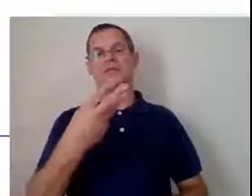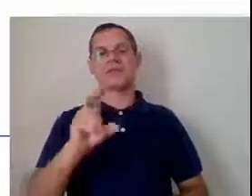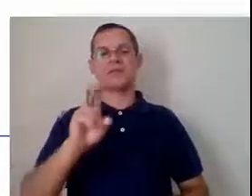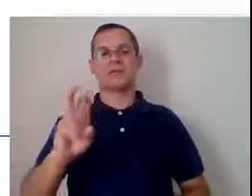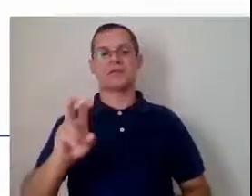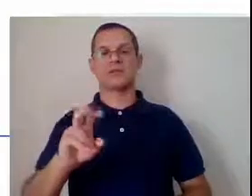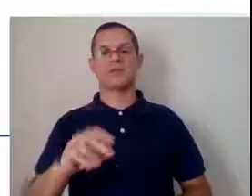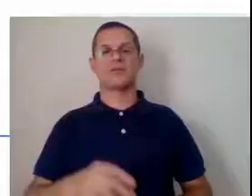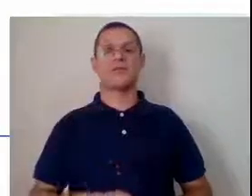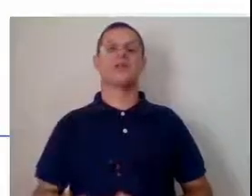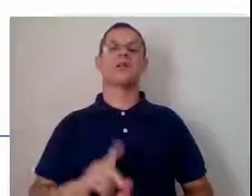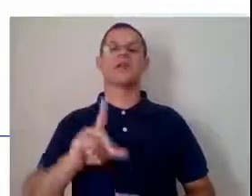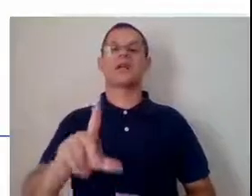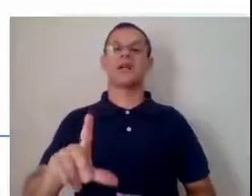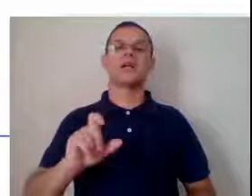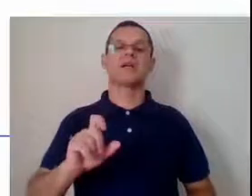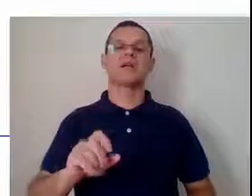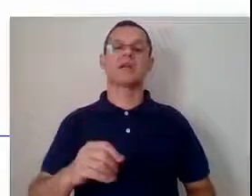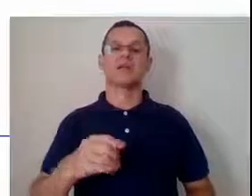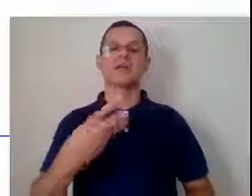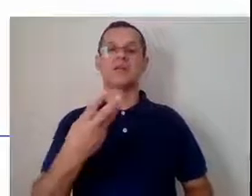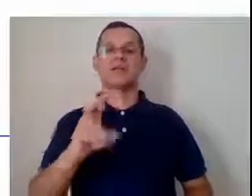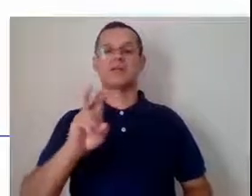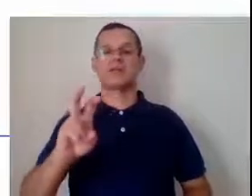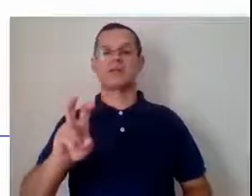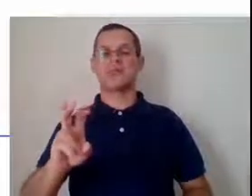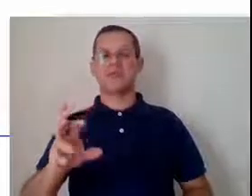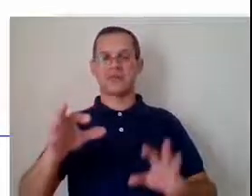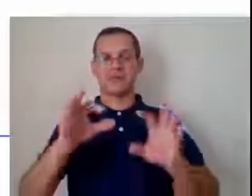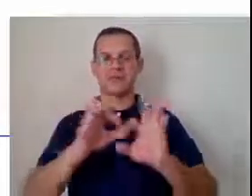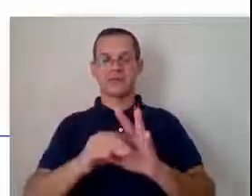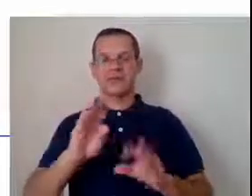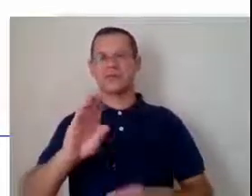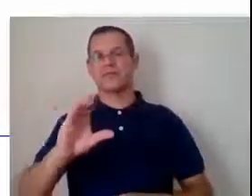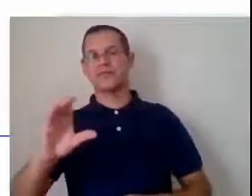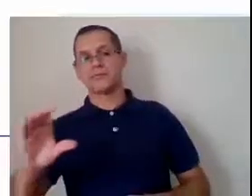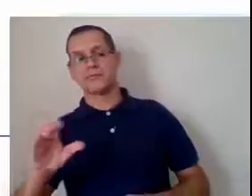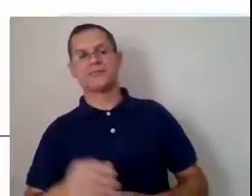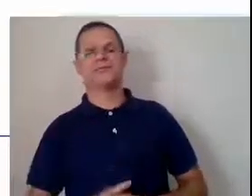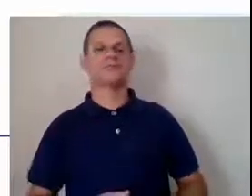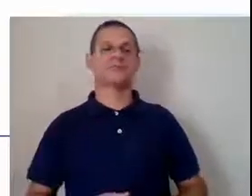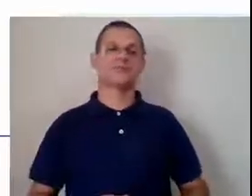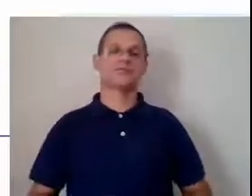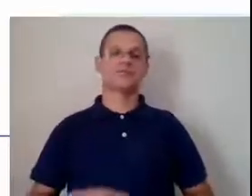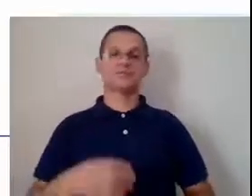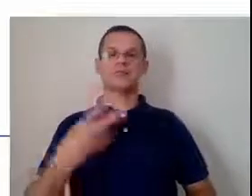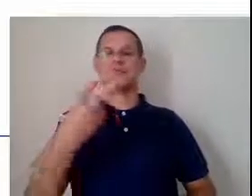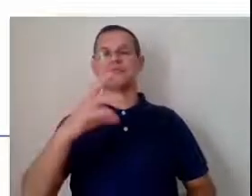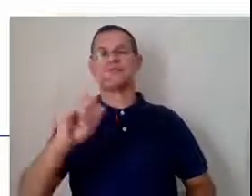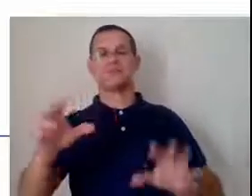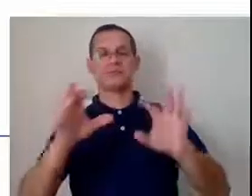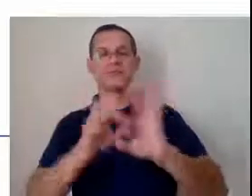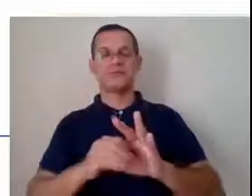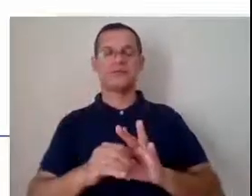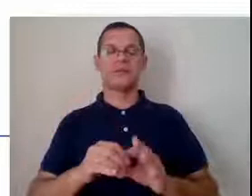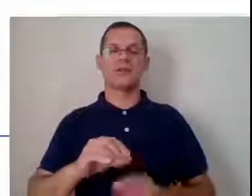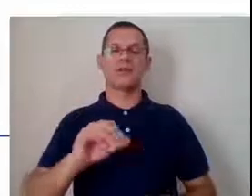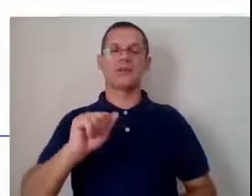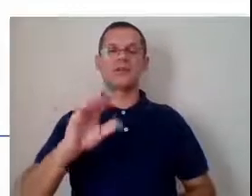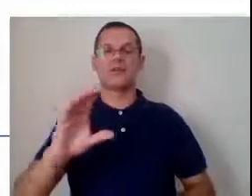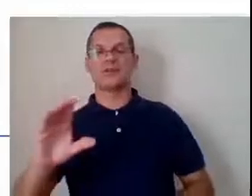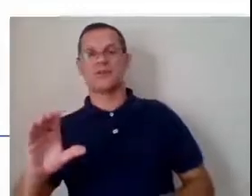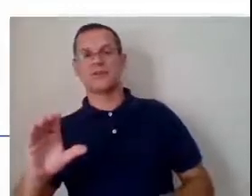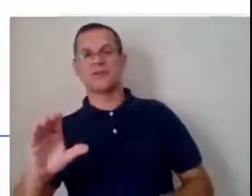35, né? Que são os 35 é relação de B e C. Os 20 é relação de A e